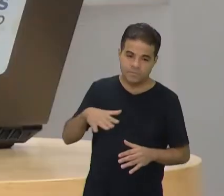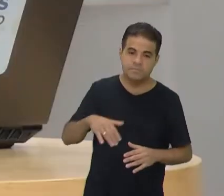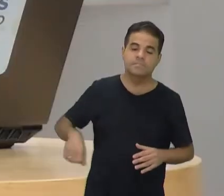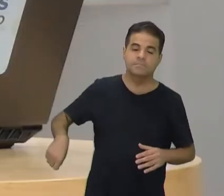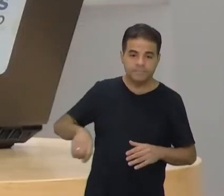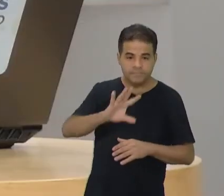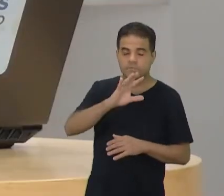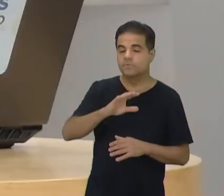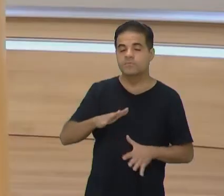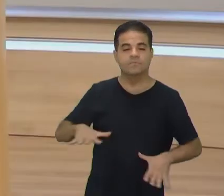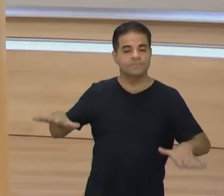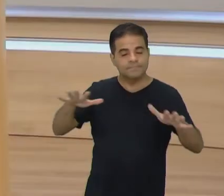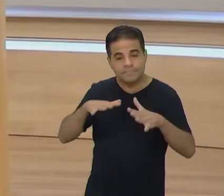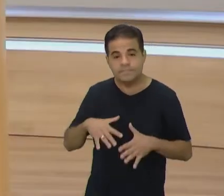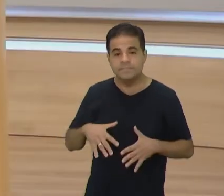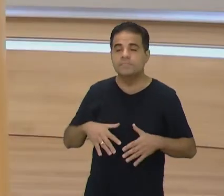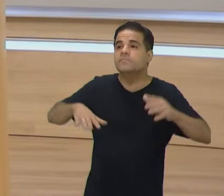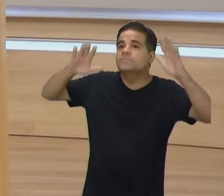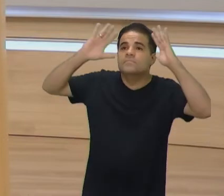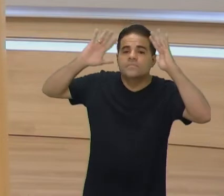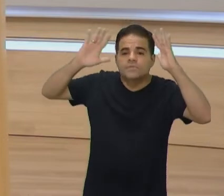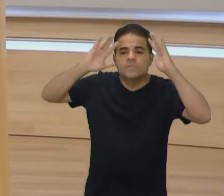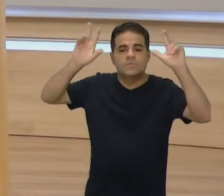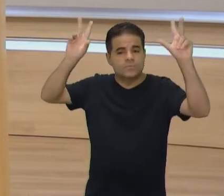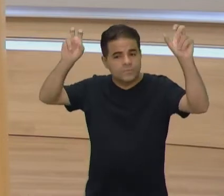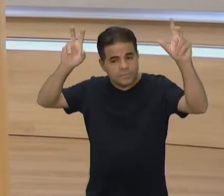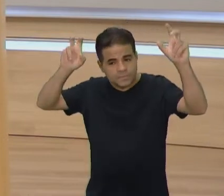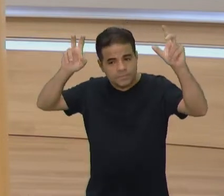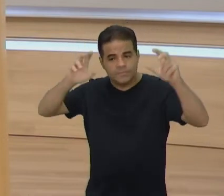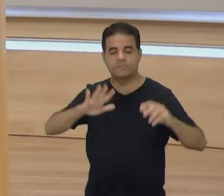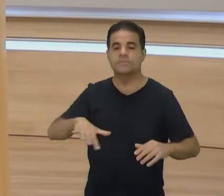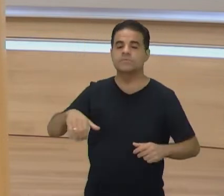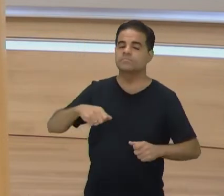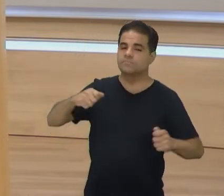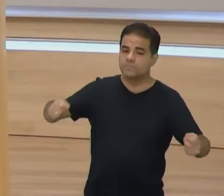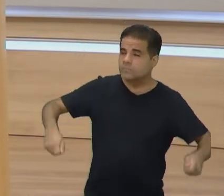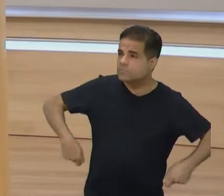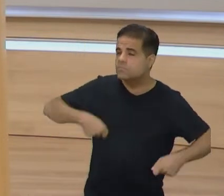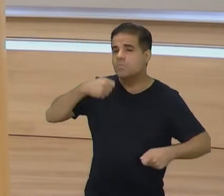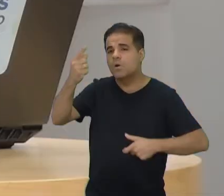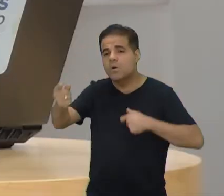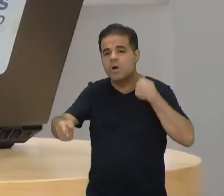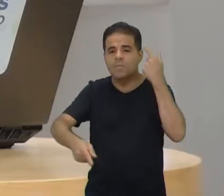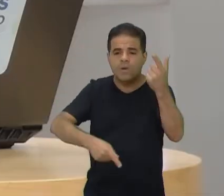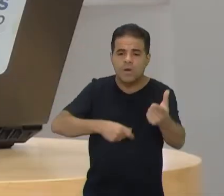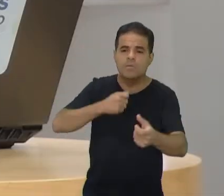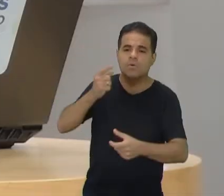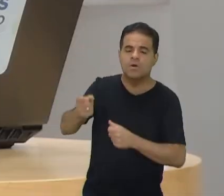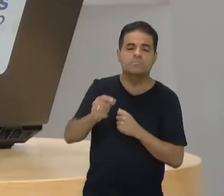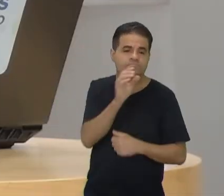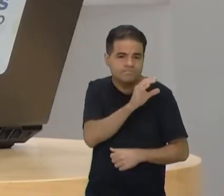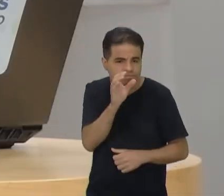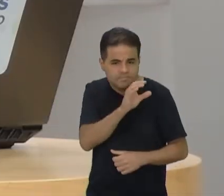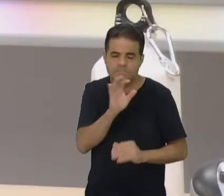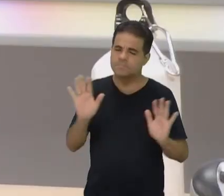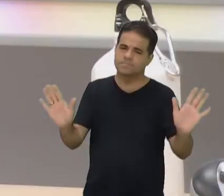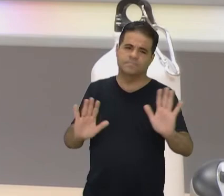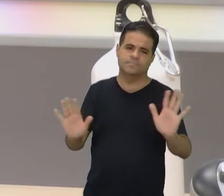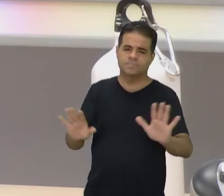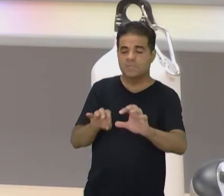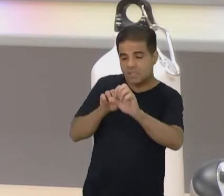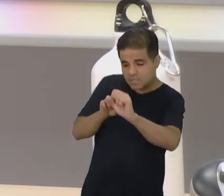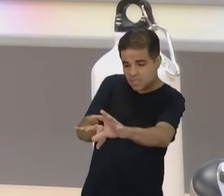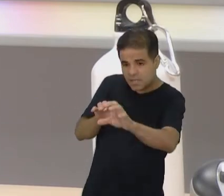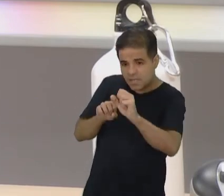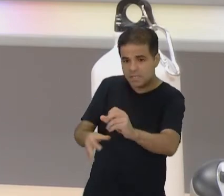nem pensou nisso. E também não pensou em situações que acontecem assim, né? Tipo... Esporádicas nem emergenciais. Nada de emergência. Você só está pensando no